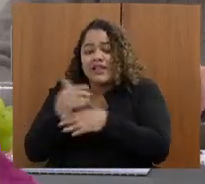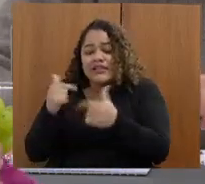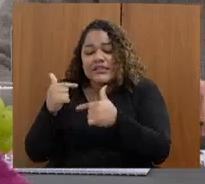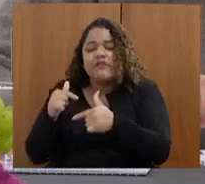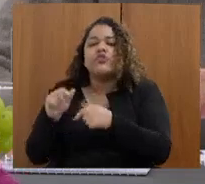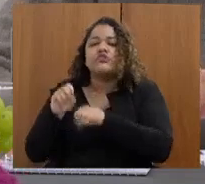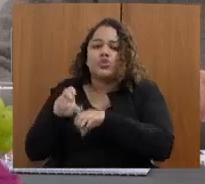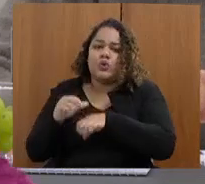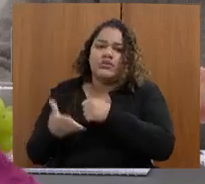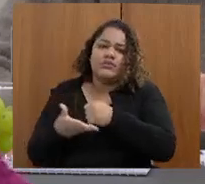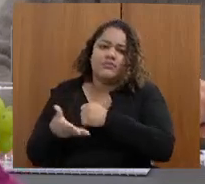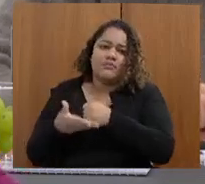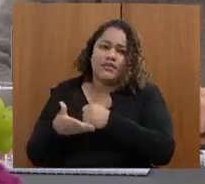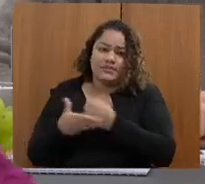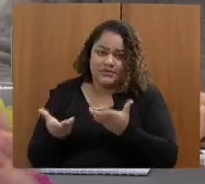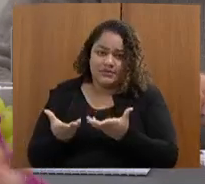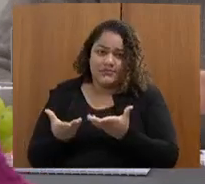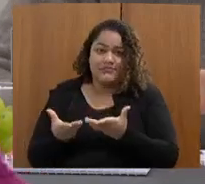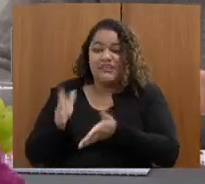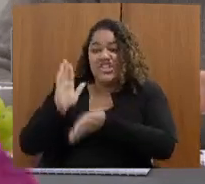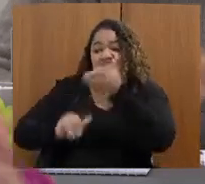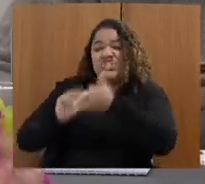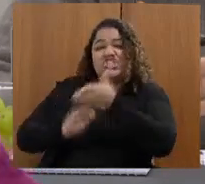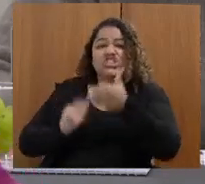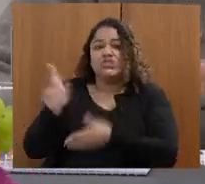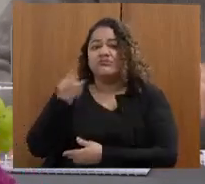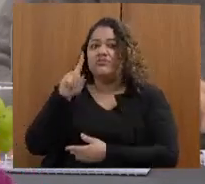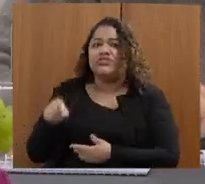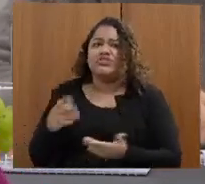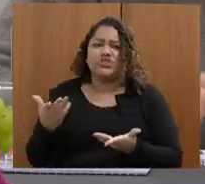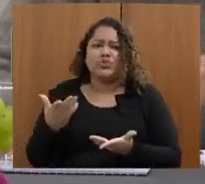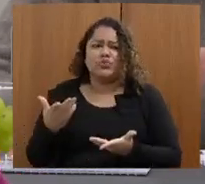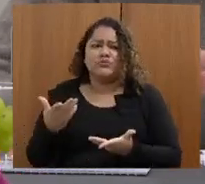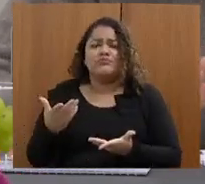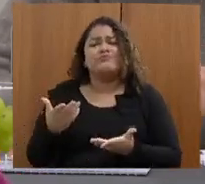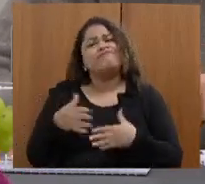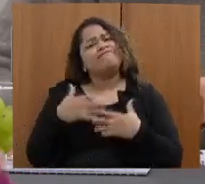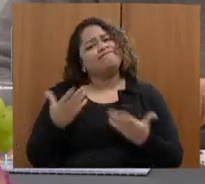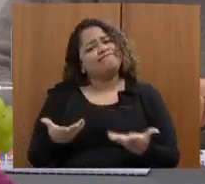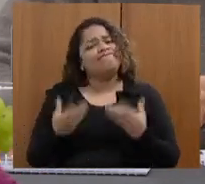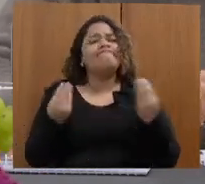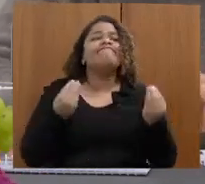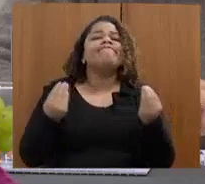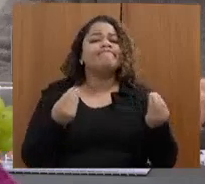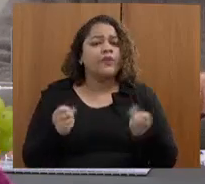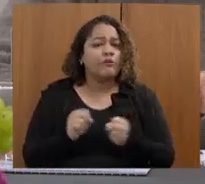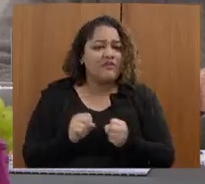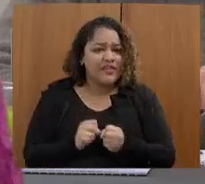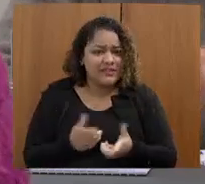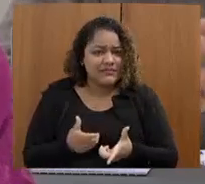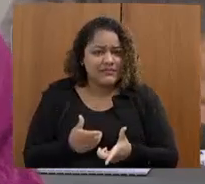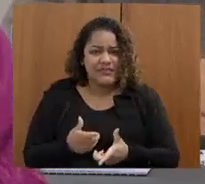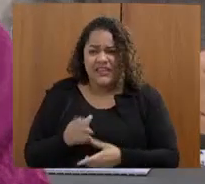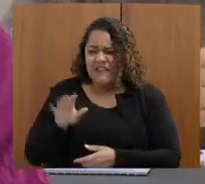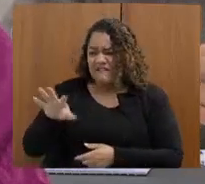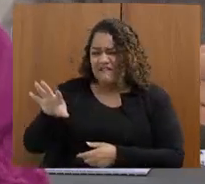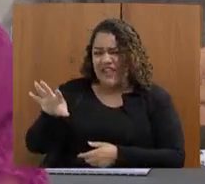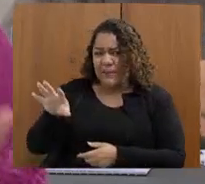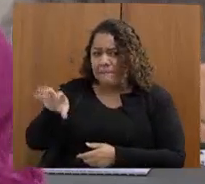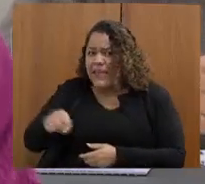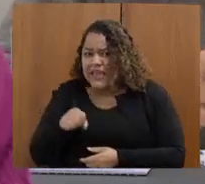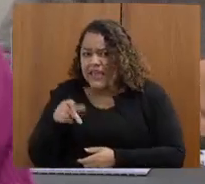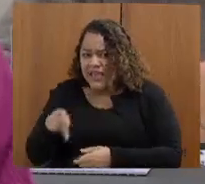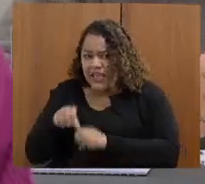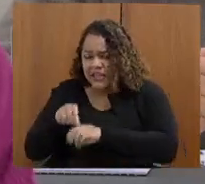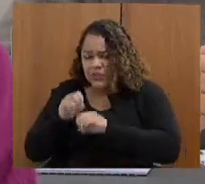um ponto de que nós precisamos avançar né como é que nós vamos retirar da Educação Básica